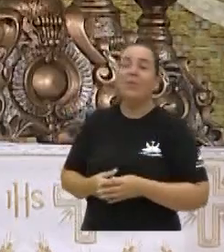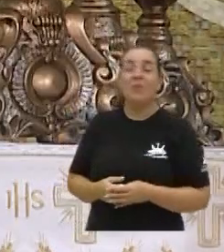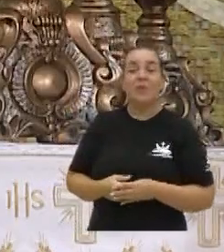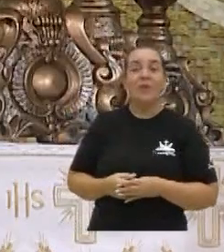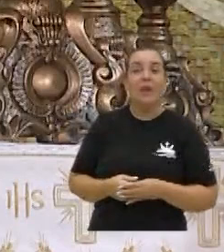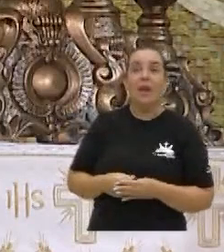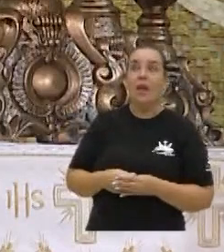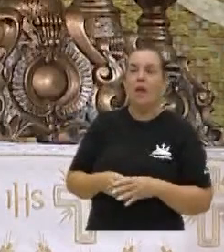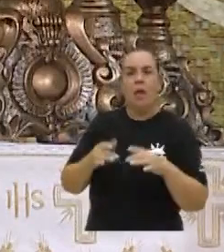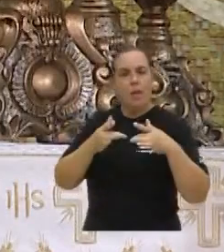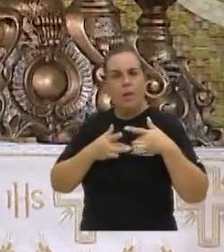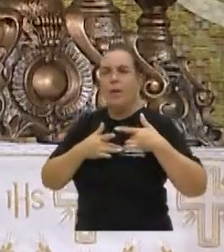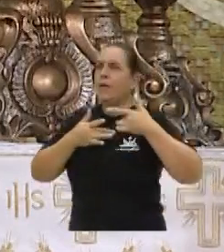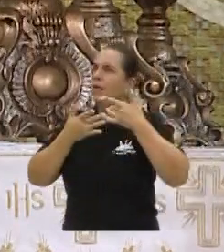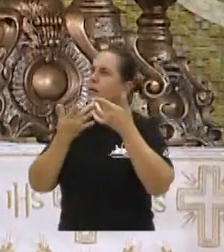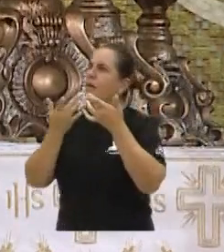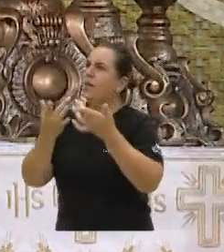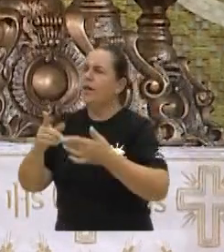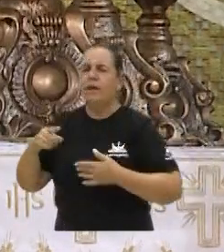bom.